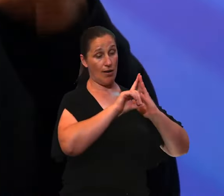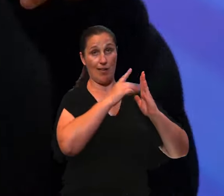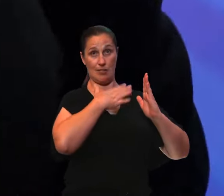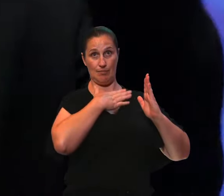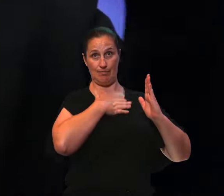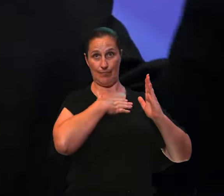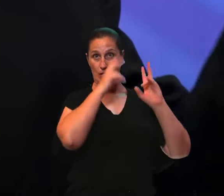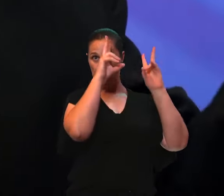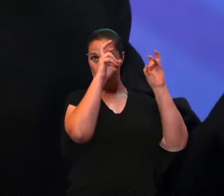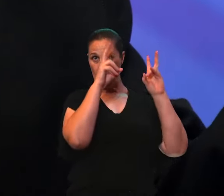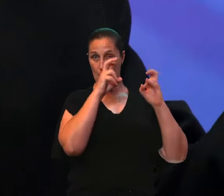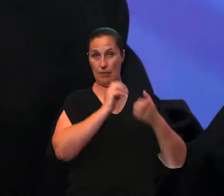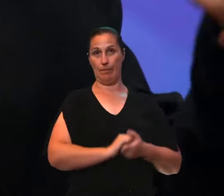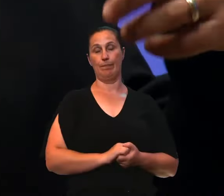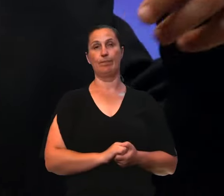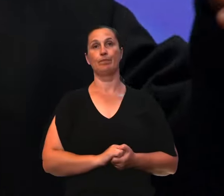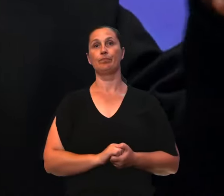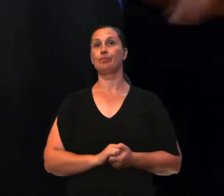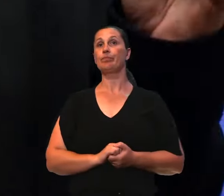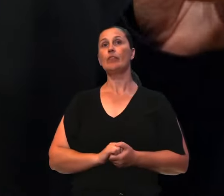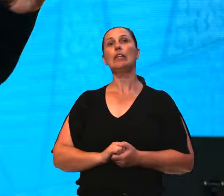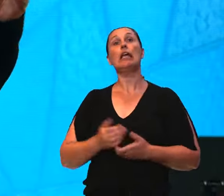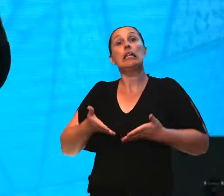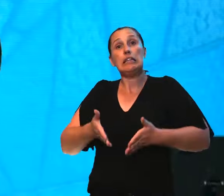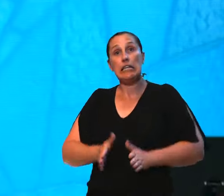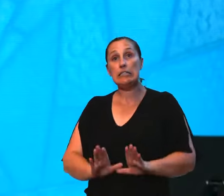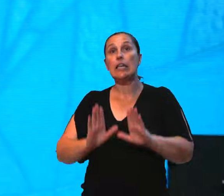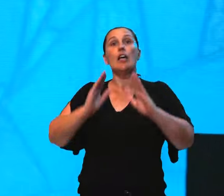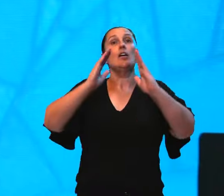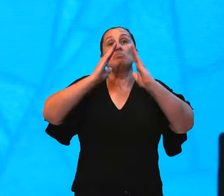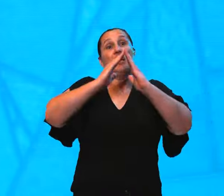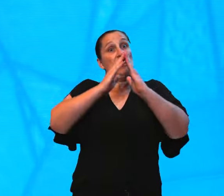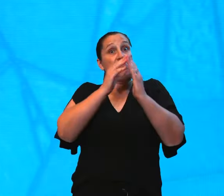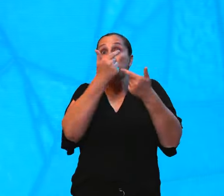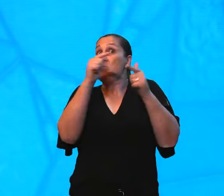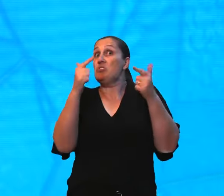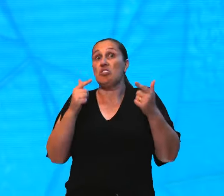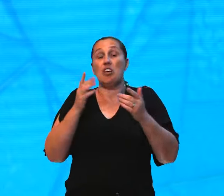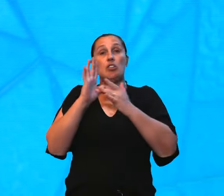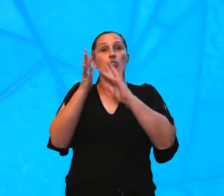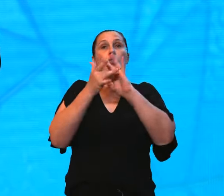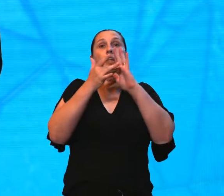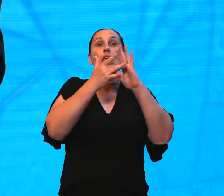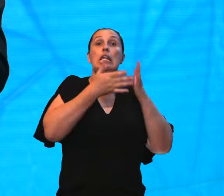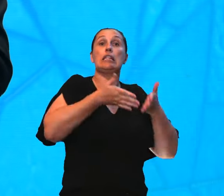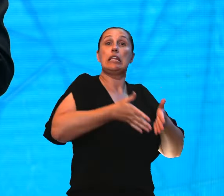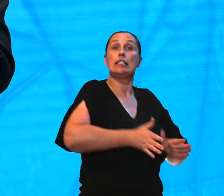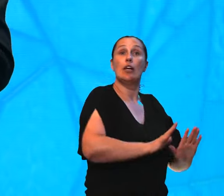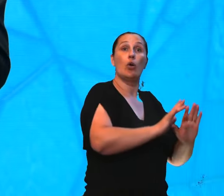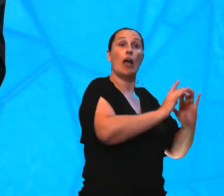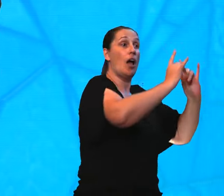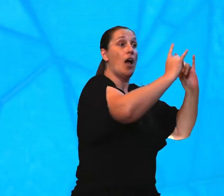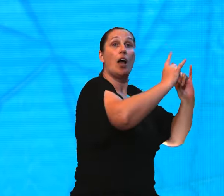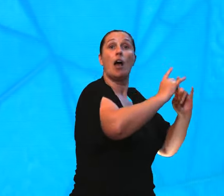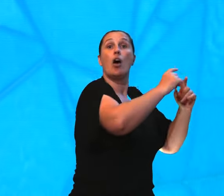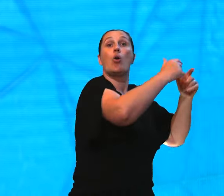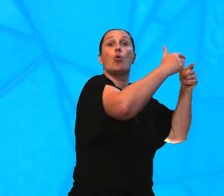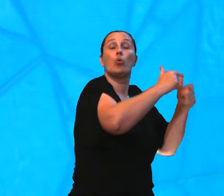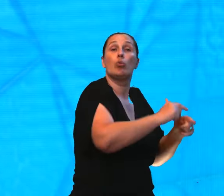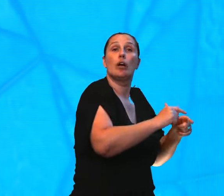casas que ele entrou inclu nenhuma Quando ele estava para nascer não havia lugar para ele e ele foi nascer no lugar dos bichinhos e depois